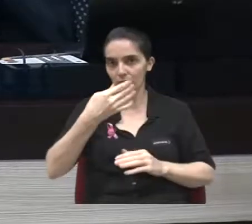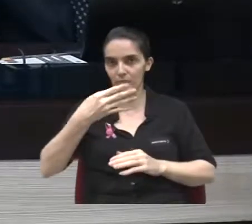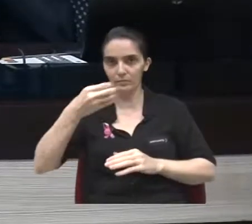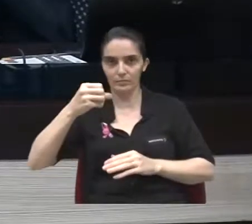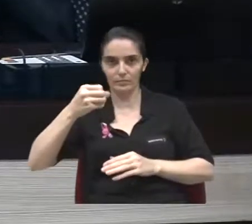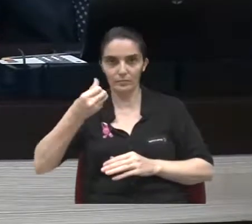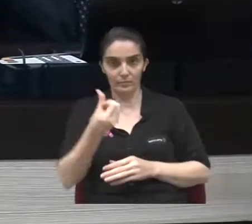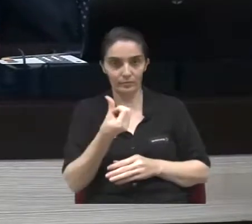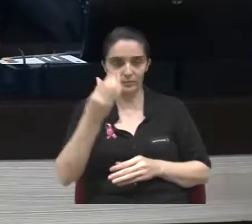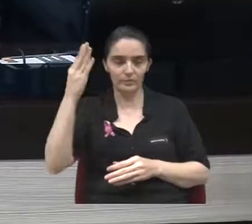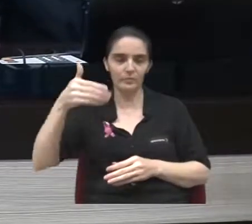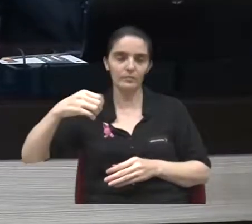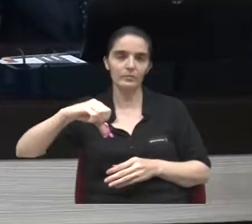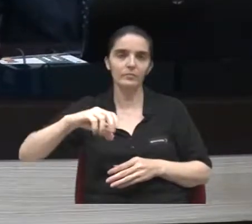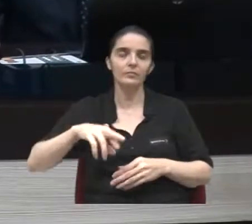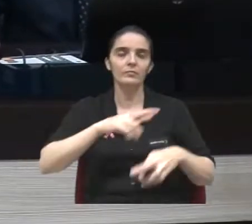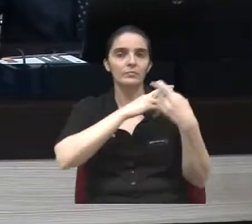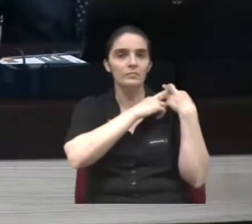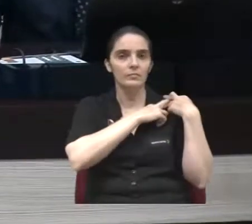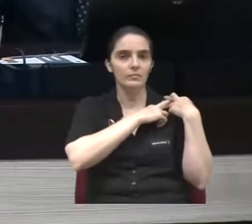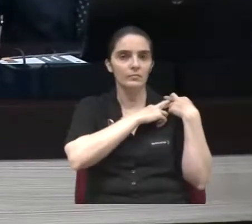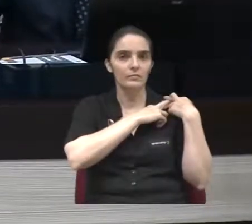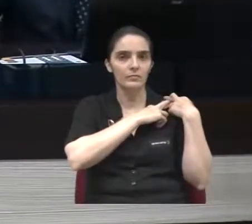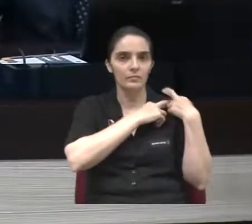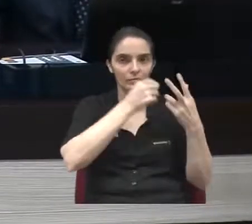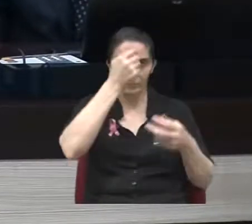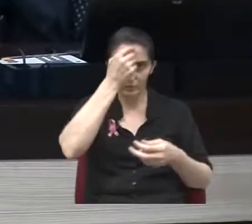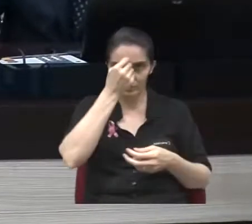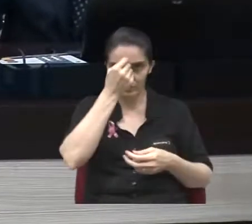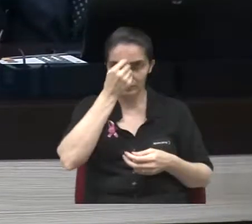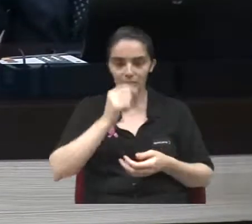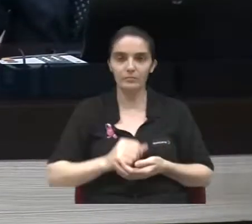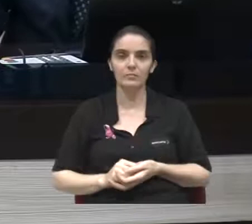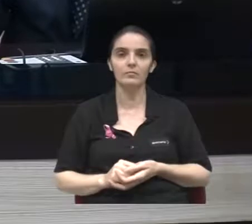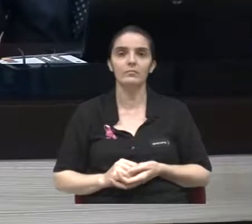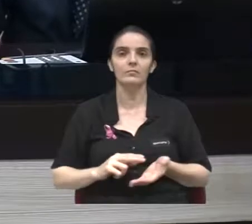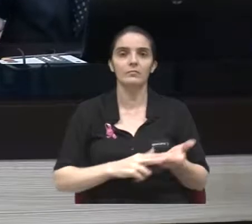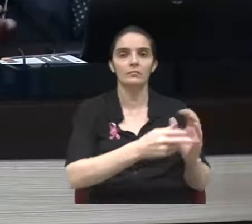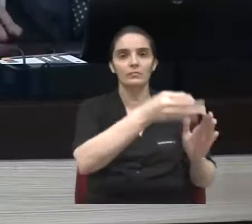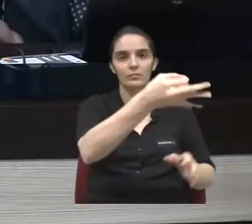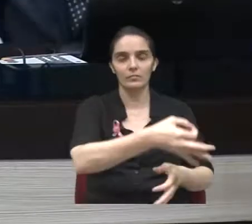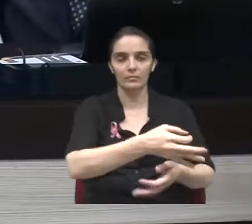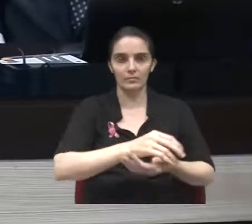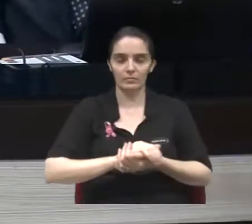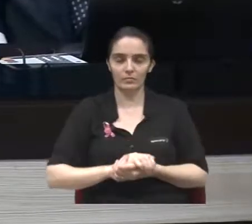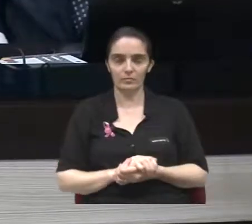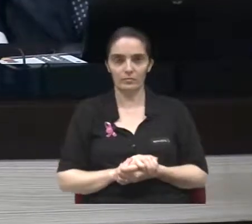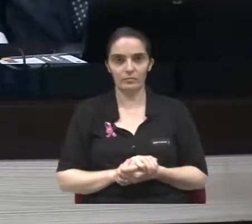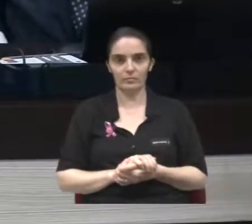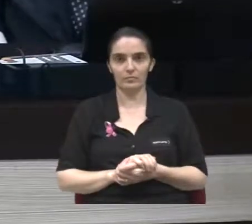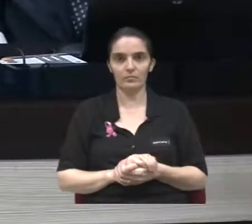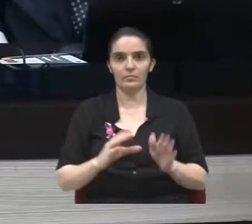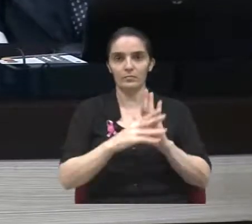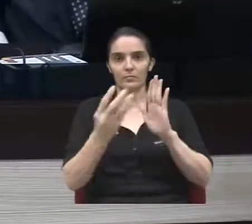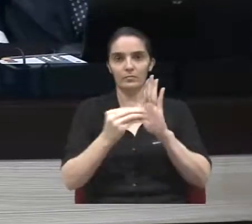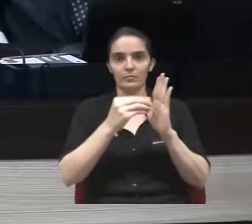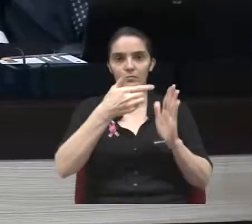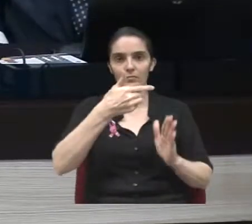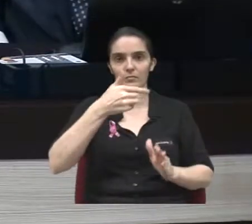146/2019. Autoria, vereador doutor Rafael Camargo. As comissões. Emenda 219 ao projeto